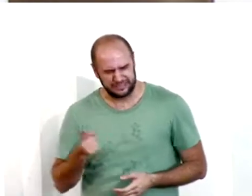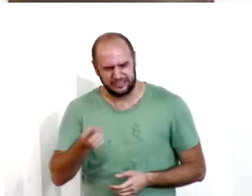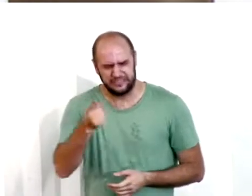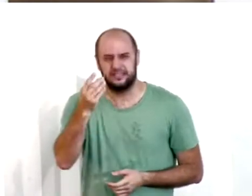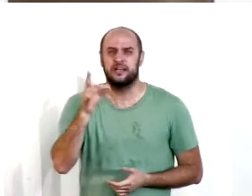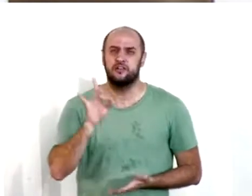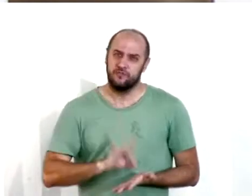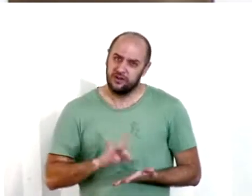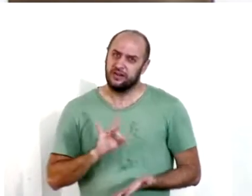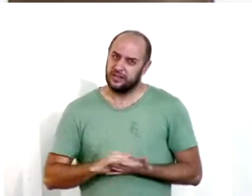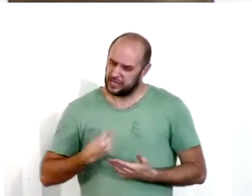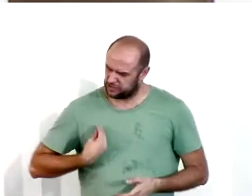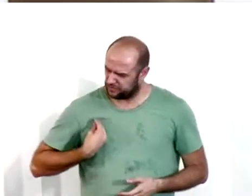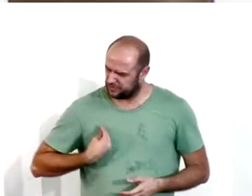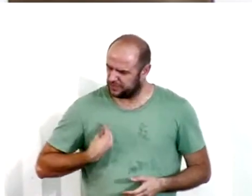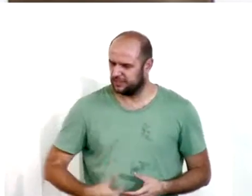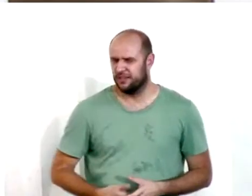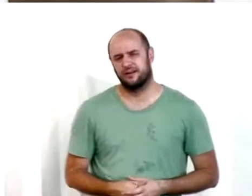realidade,